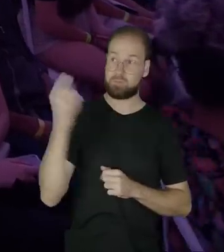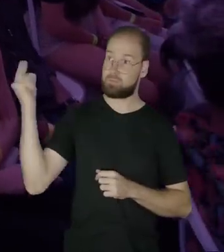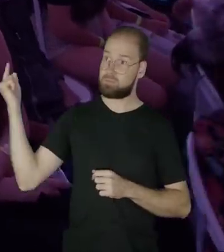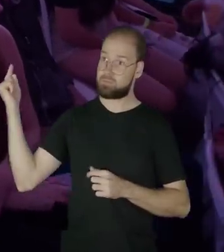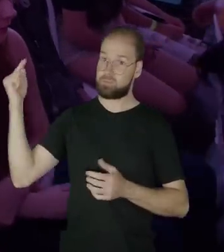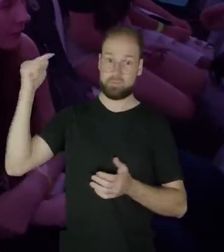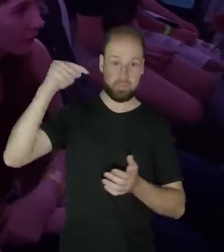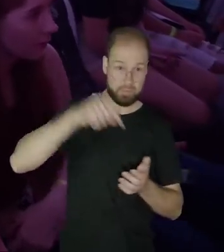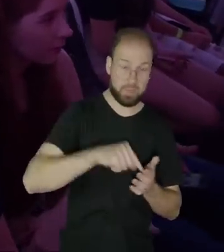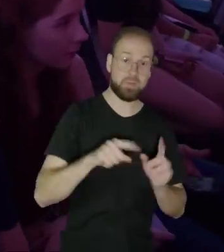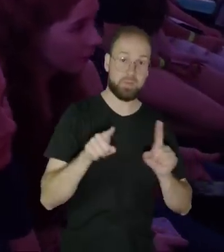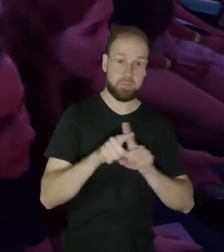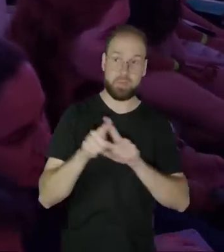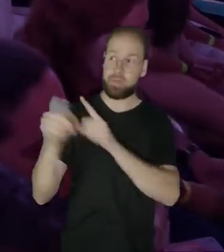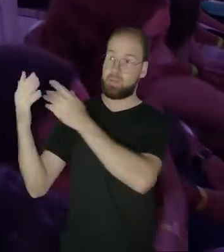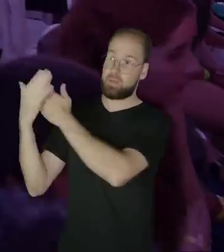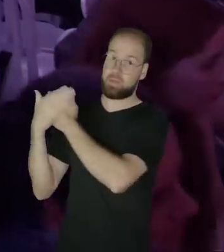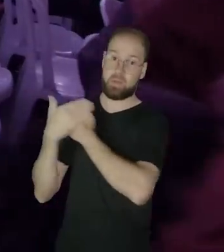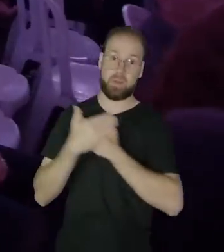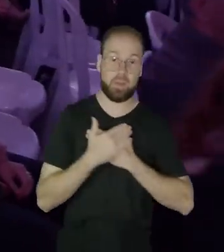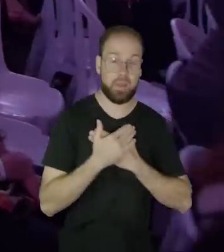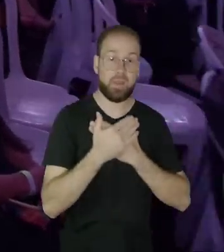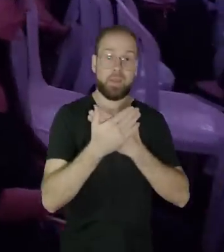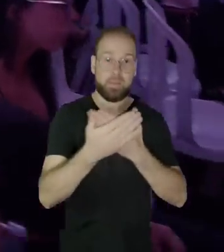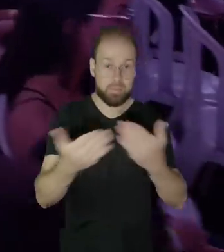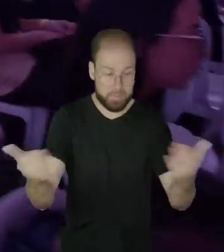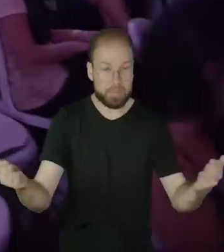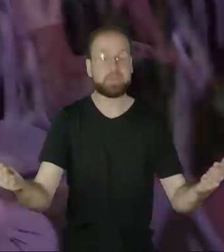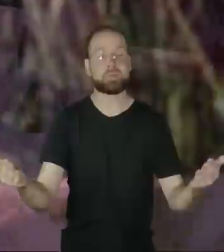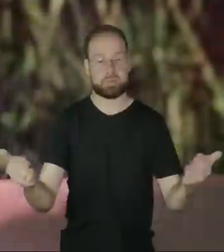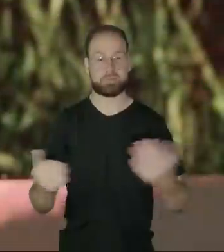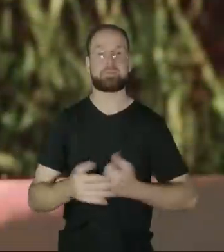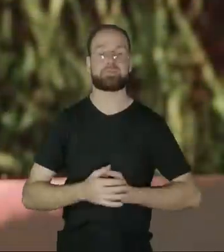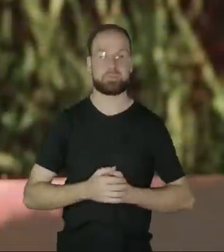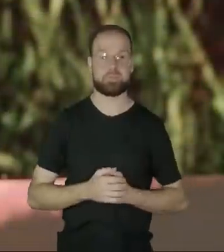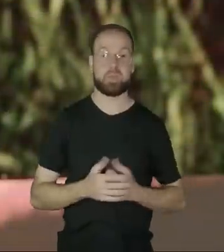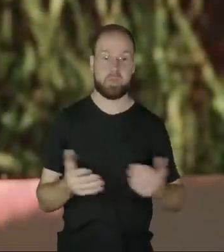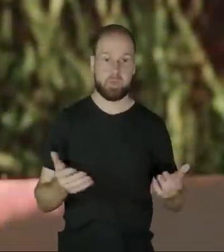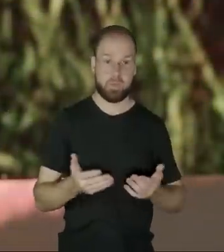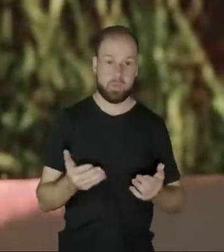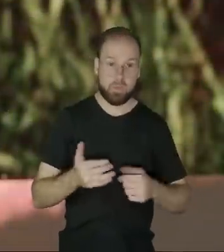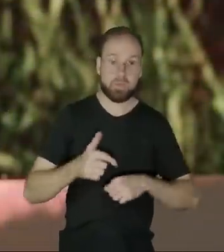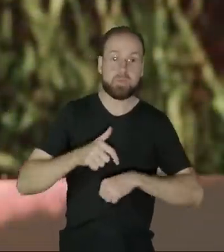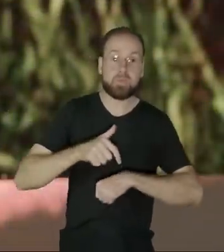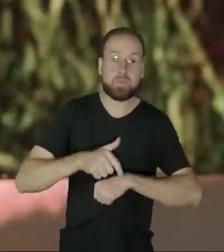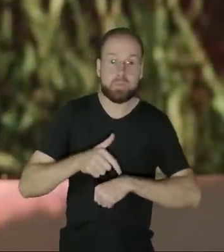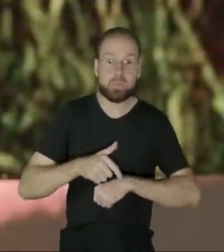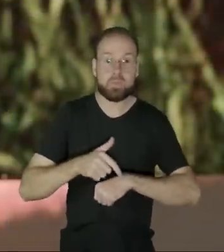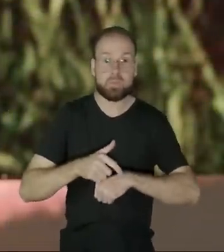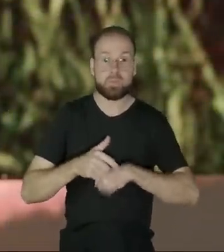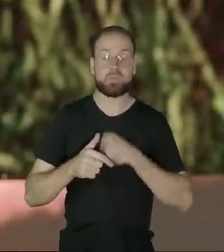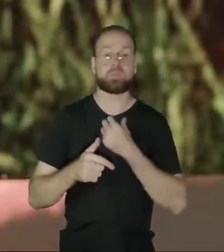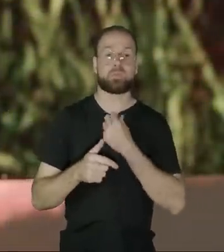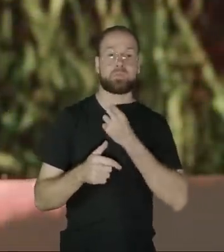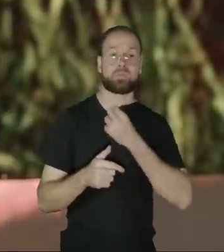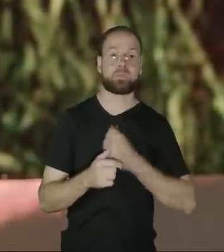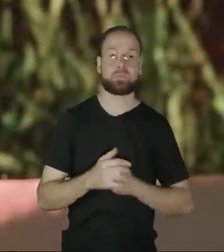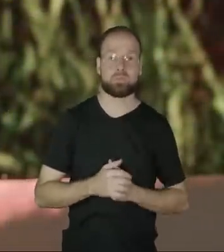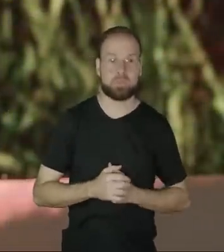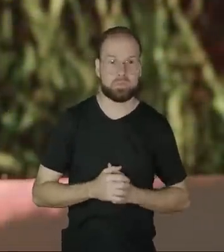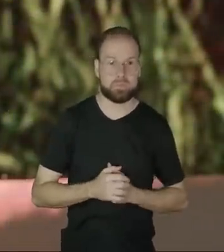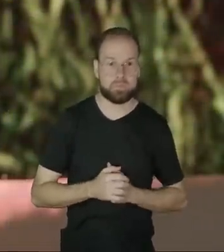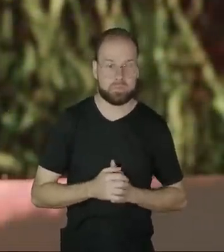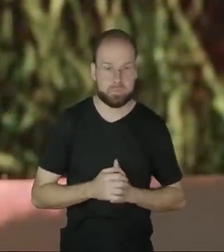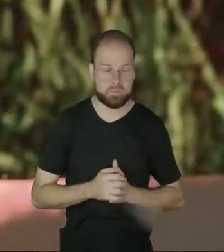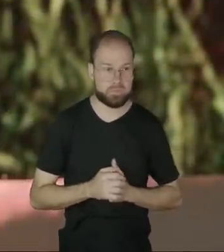um abraço para todos os que estão lá participando desse momento, da vida e da ressurreição e morte